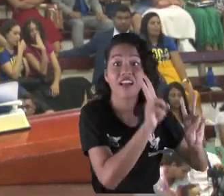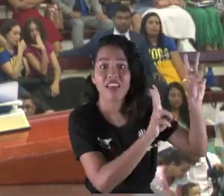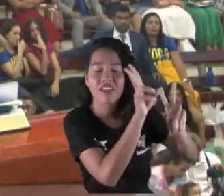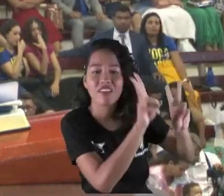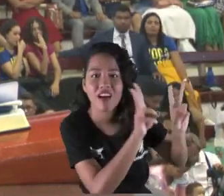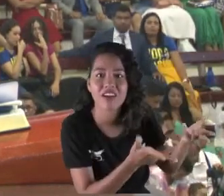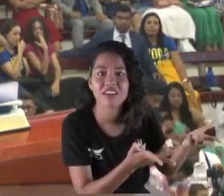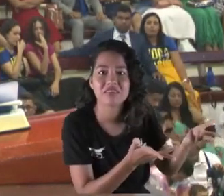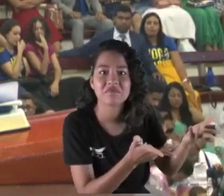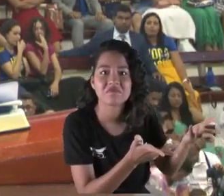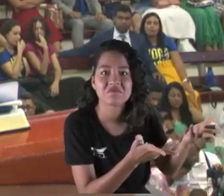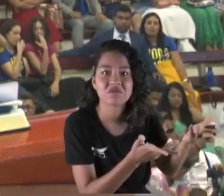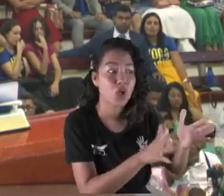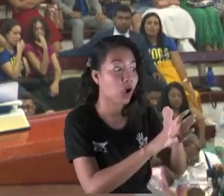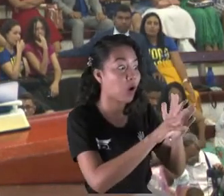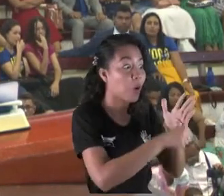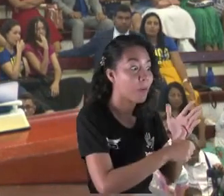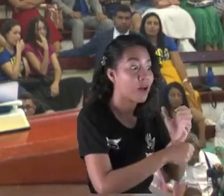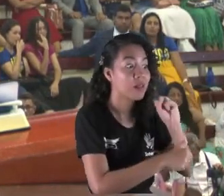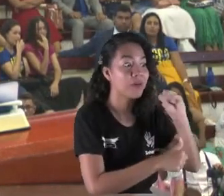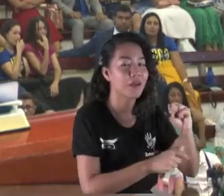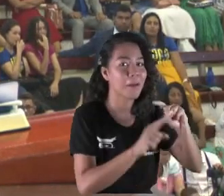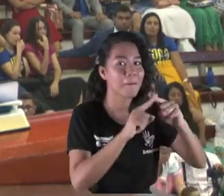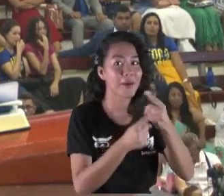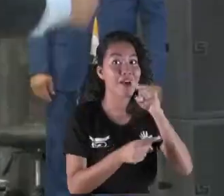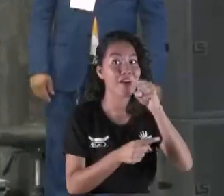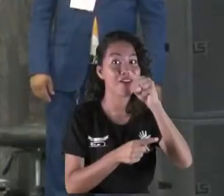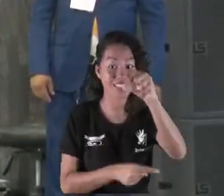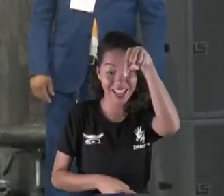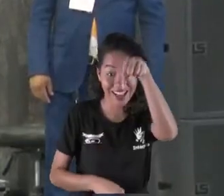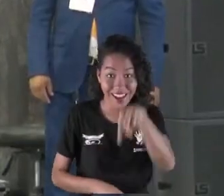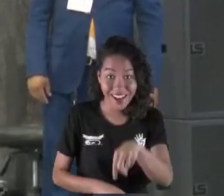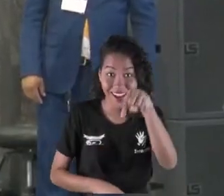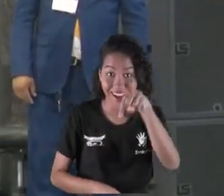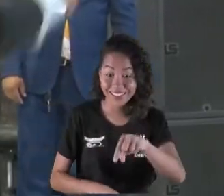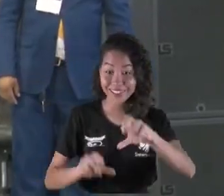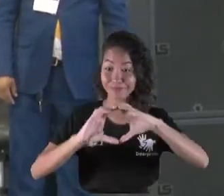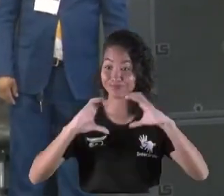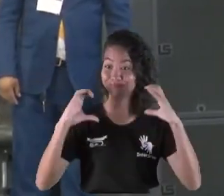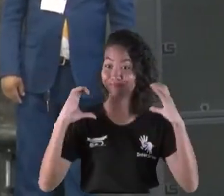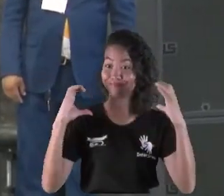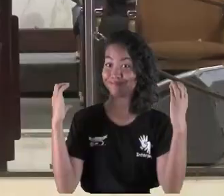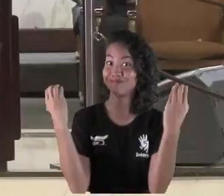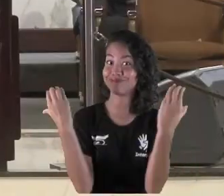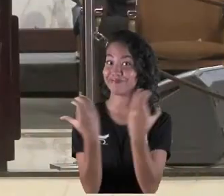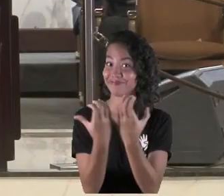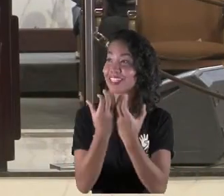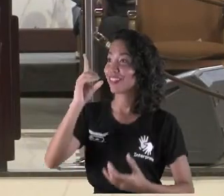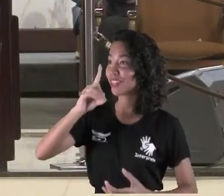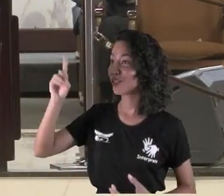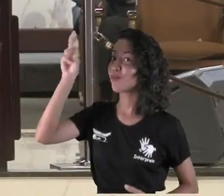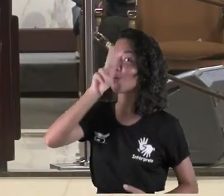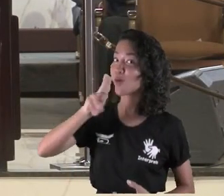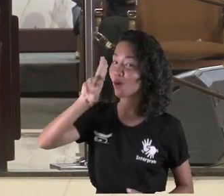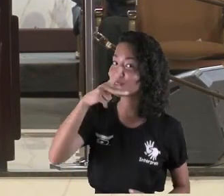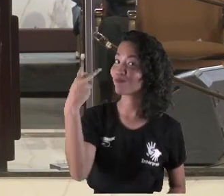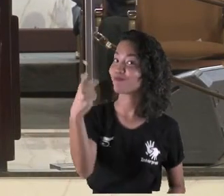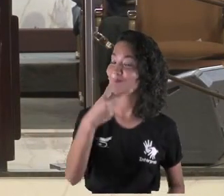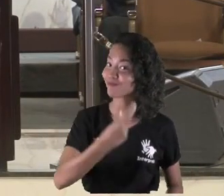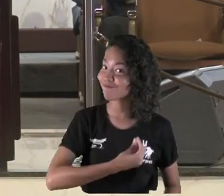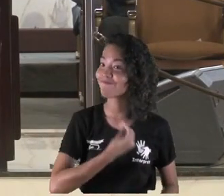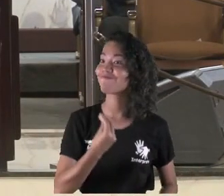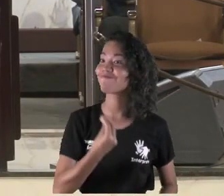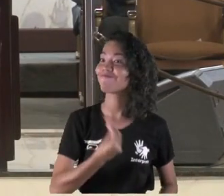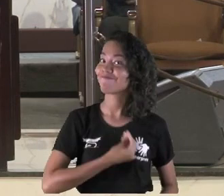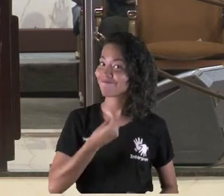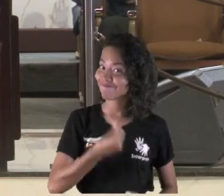38 na cintura, mas sabe por que você está no grande templo? Porque Deus falou: vou usar a identidade dele para revelar a minha identidade.